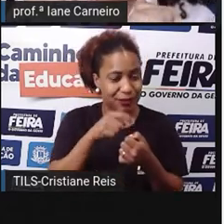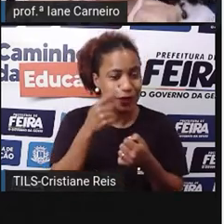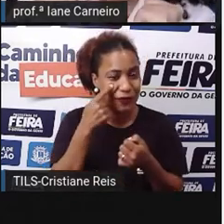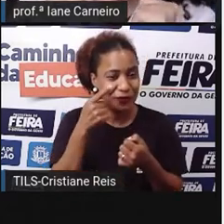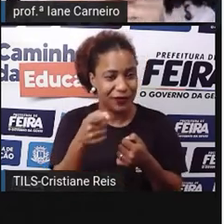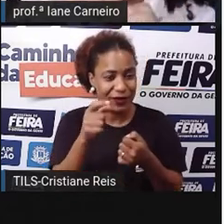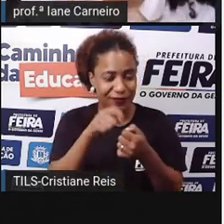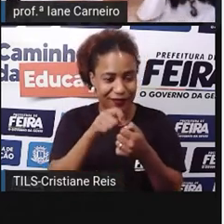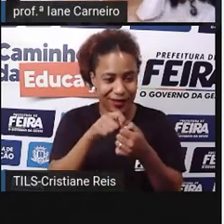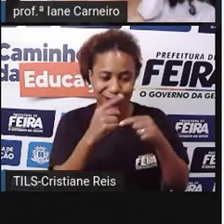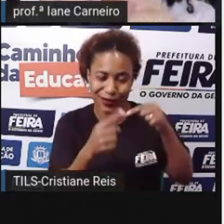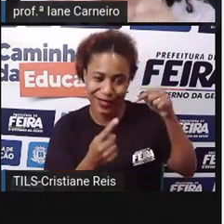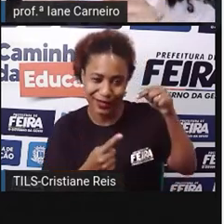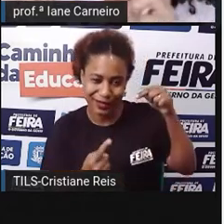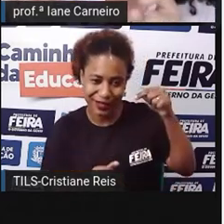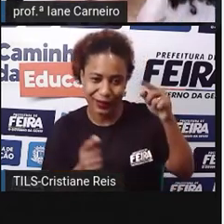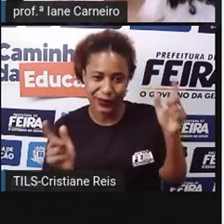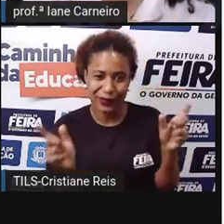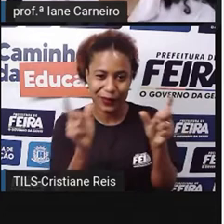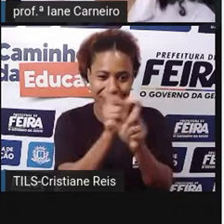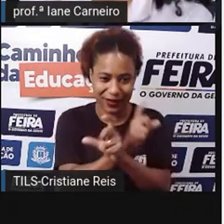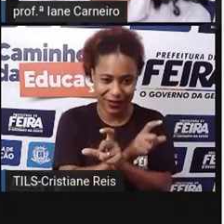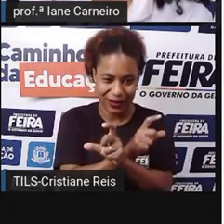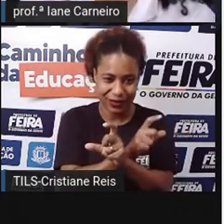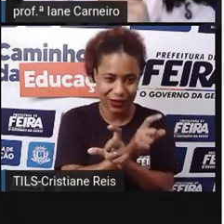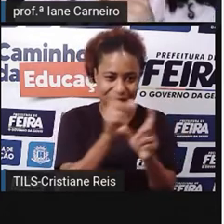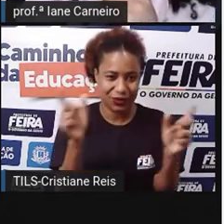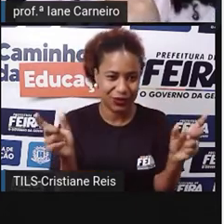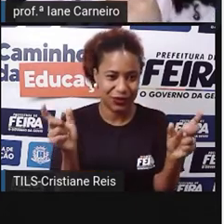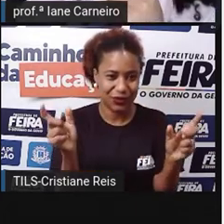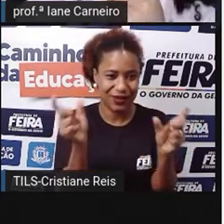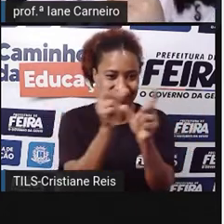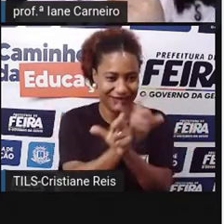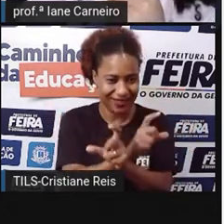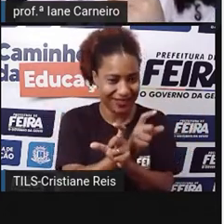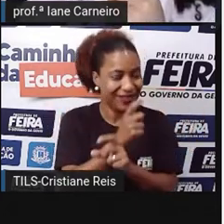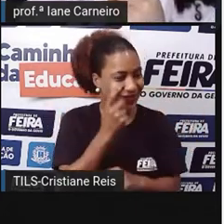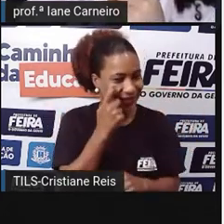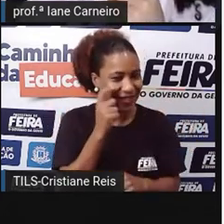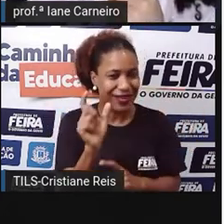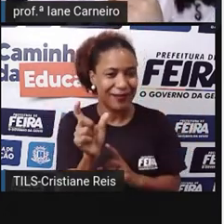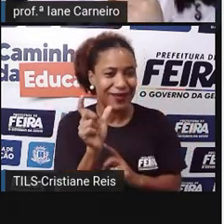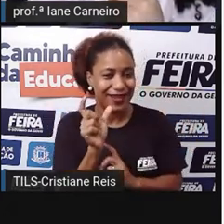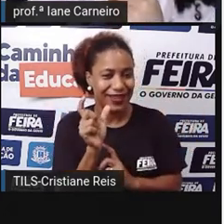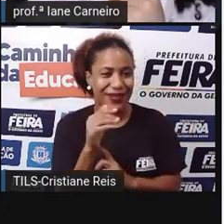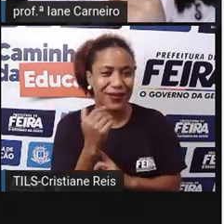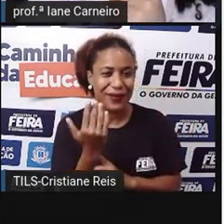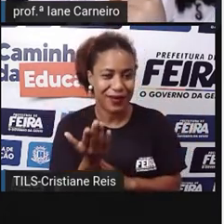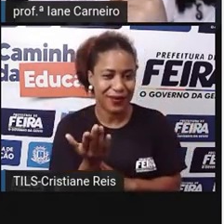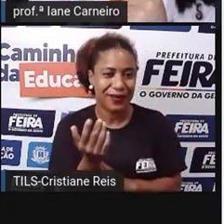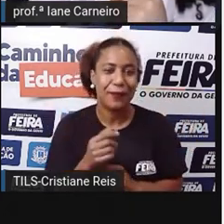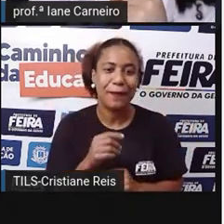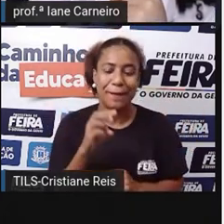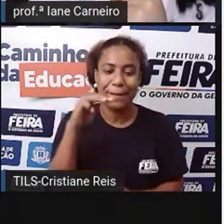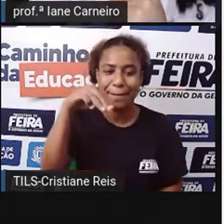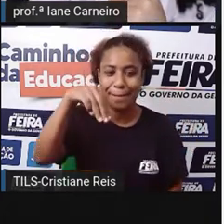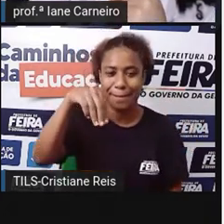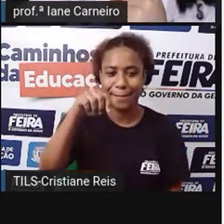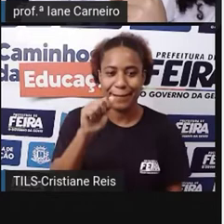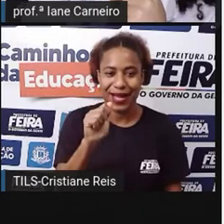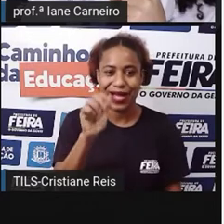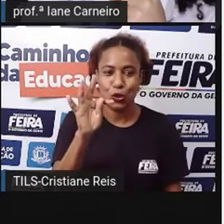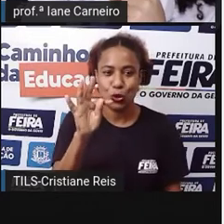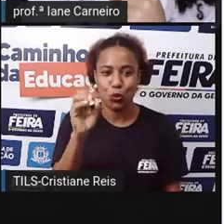aí no seu caderninho a inversão para ver qual foi a palavra que transformou. Então, ó, aqui tá escrito o quê?